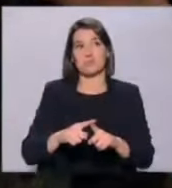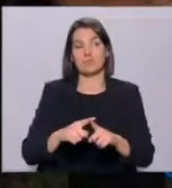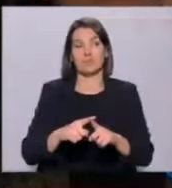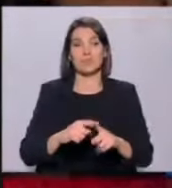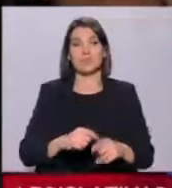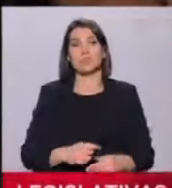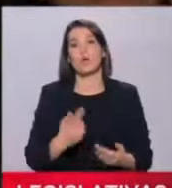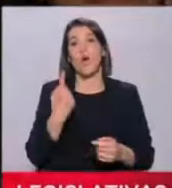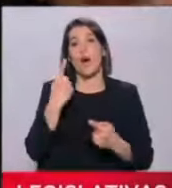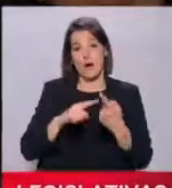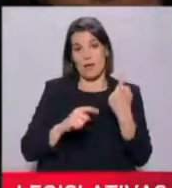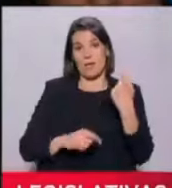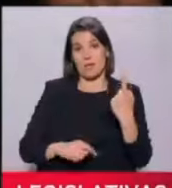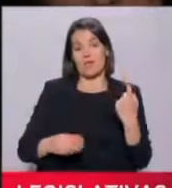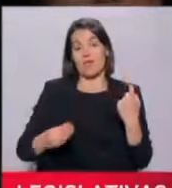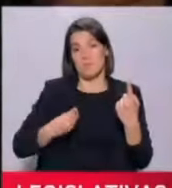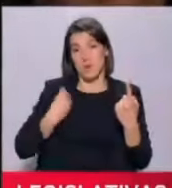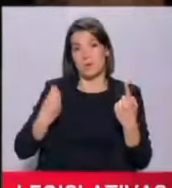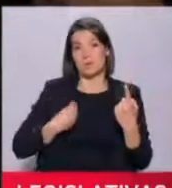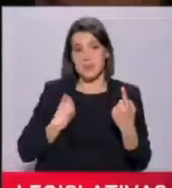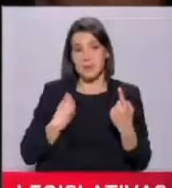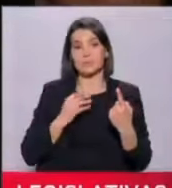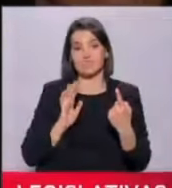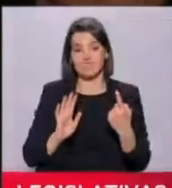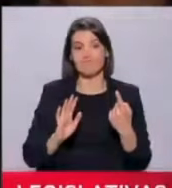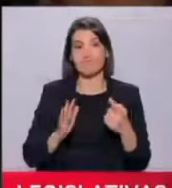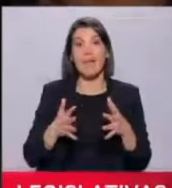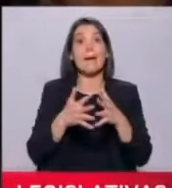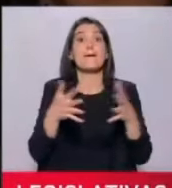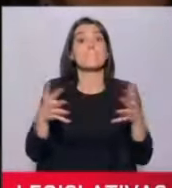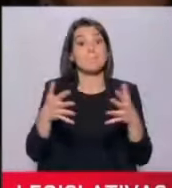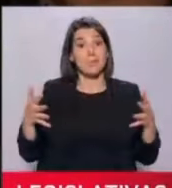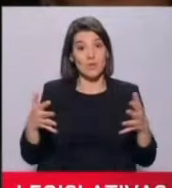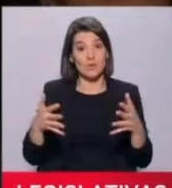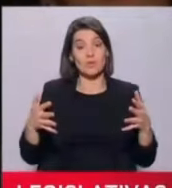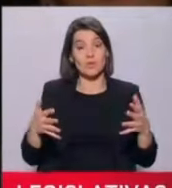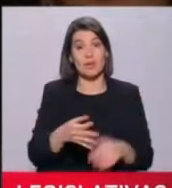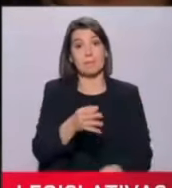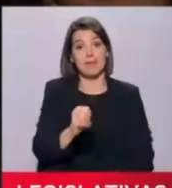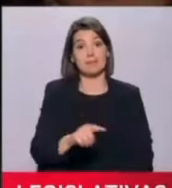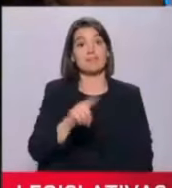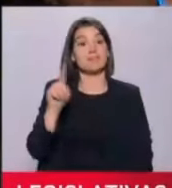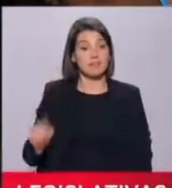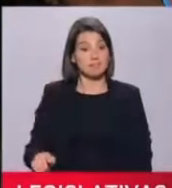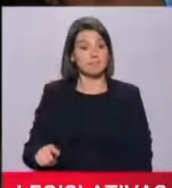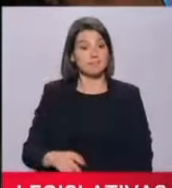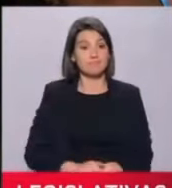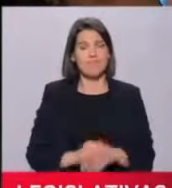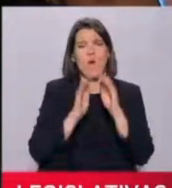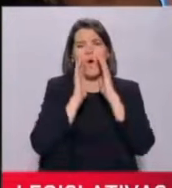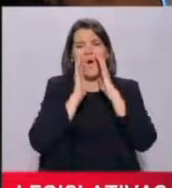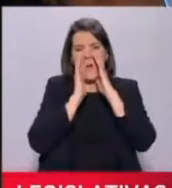preocupa eventual maioria absoluta do partido socialista e